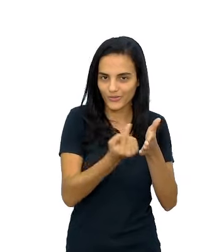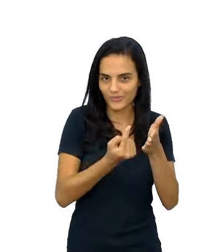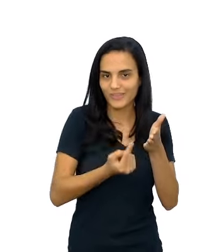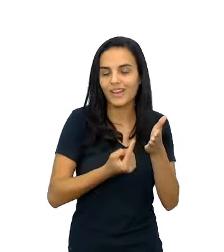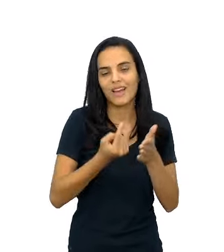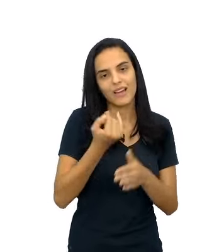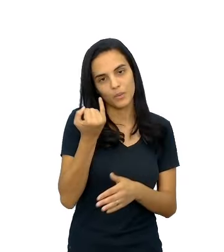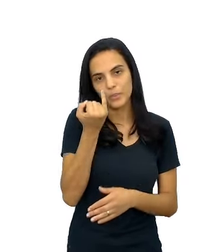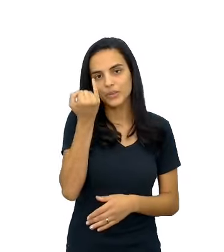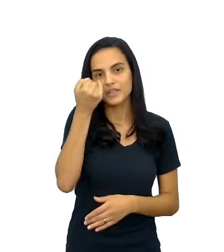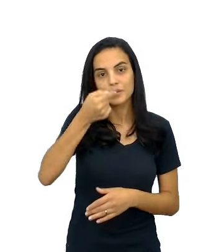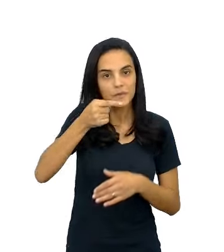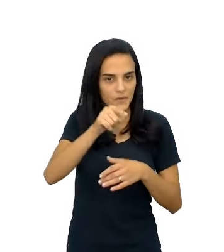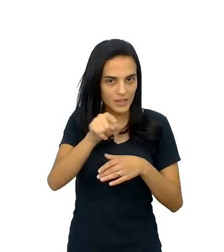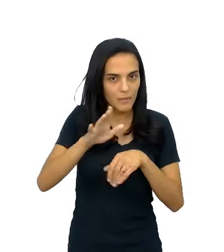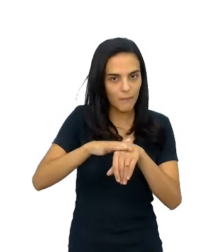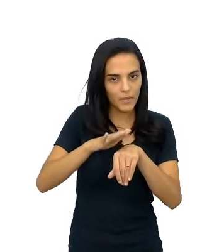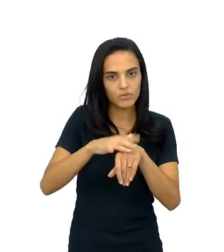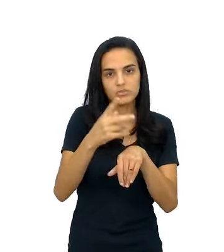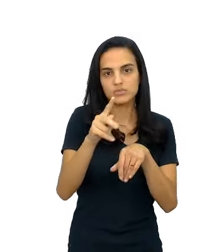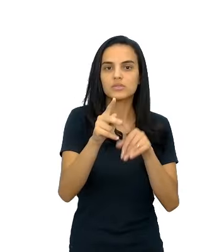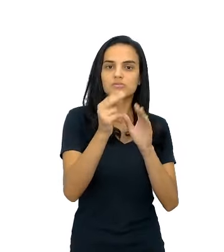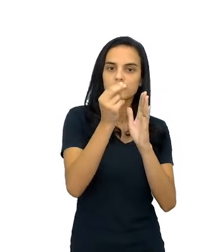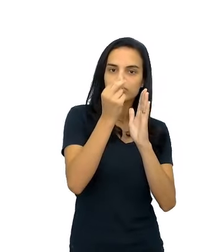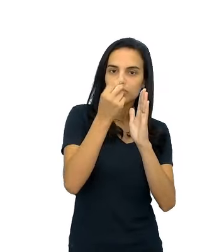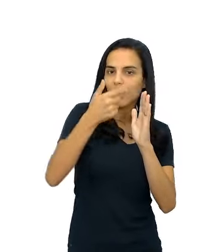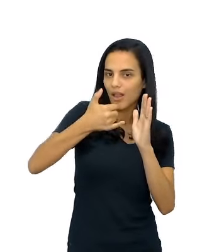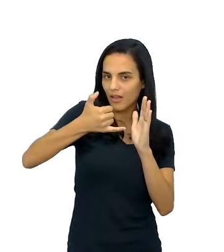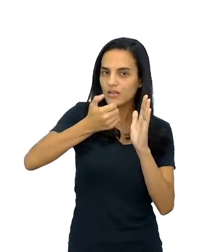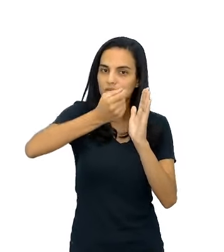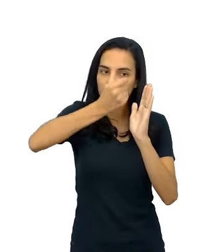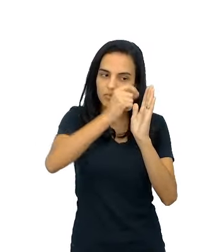fazer nossas anotações e a gente poder